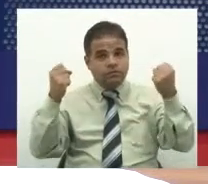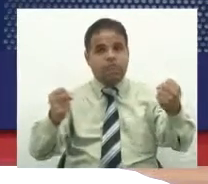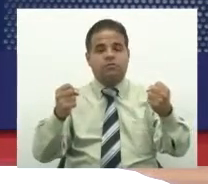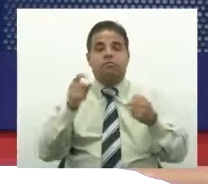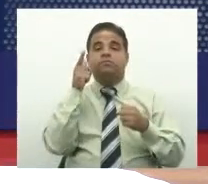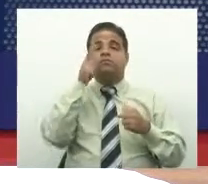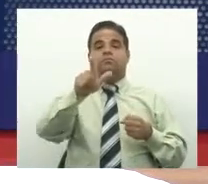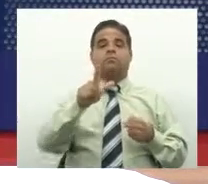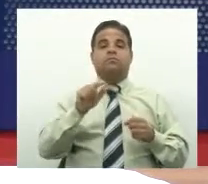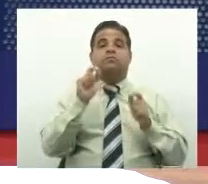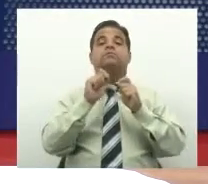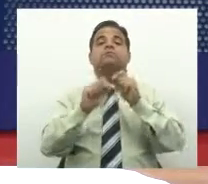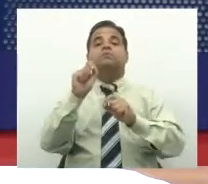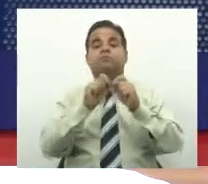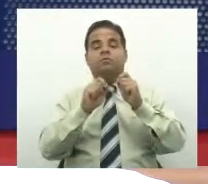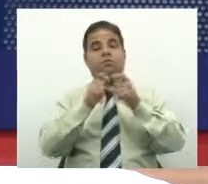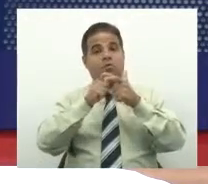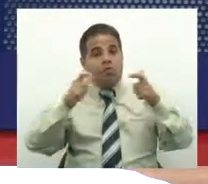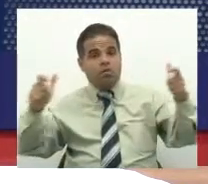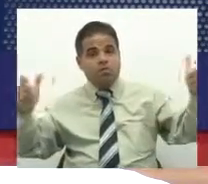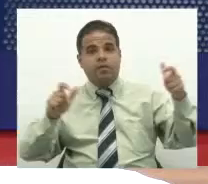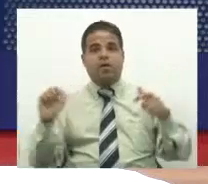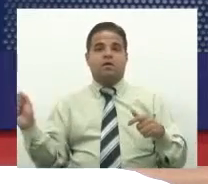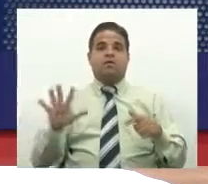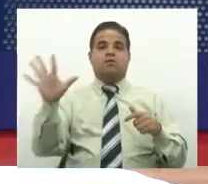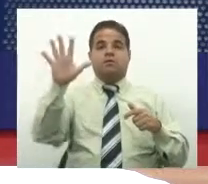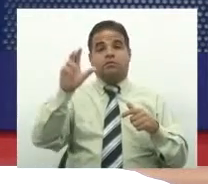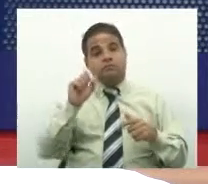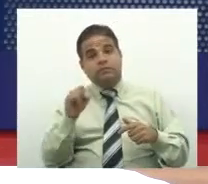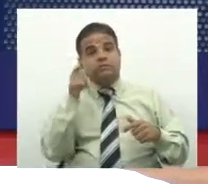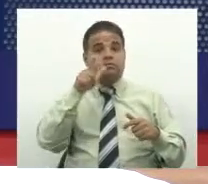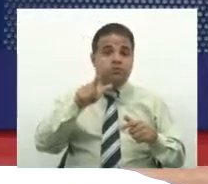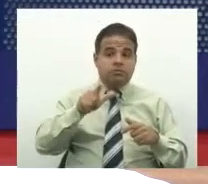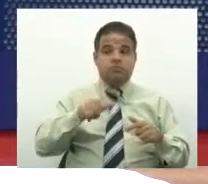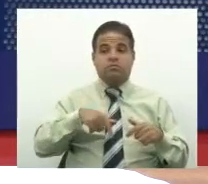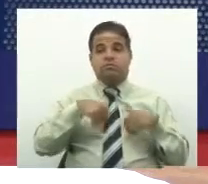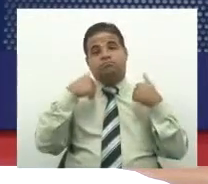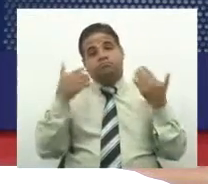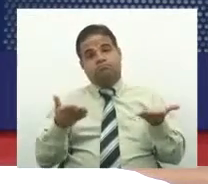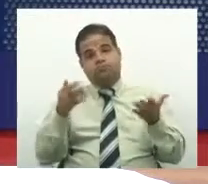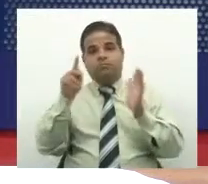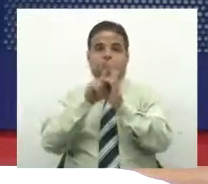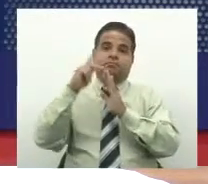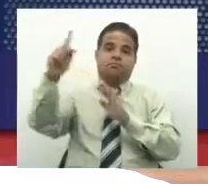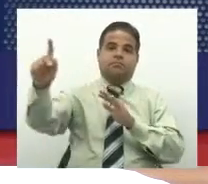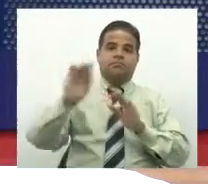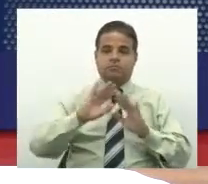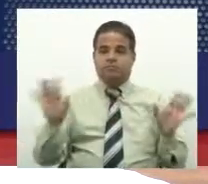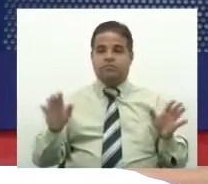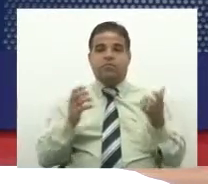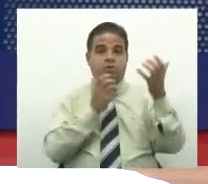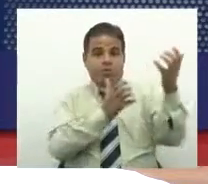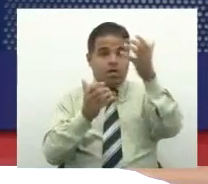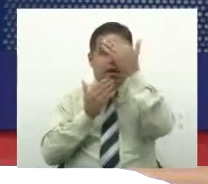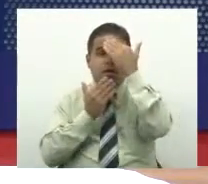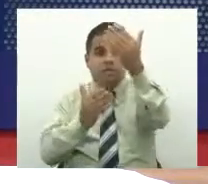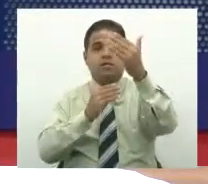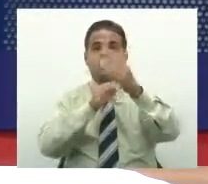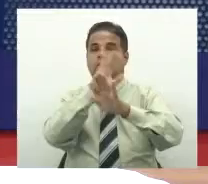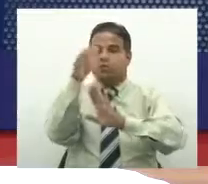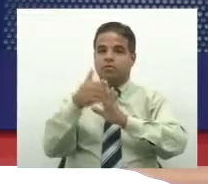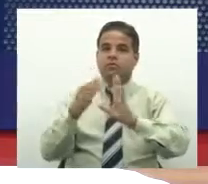para aumentar esse valor. Se vai conseguir ou não, aí é com ele. Bom, gostaria de agradecer a atenção de